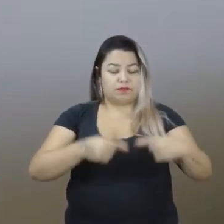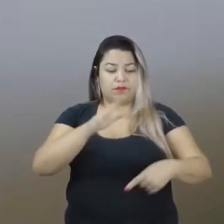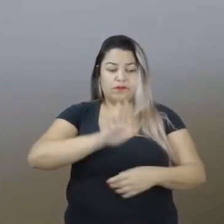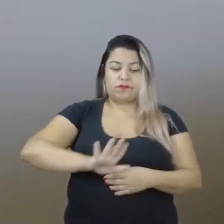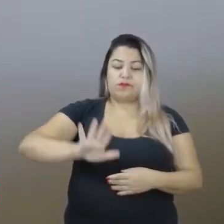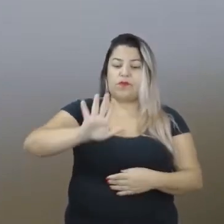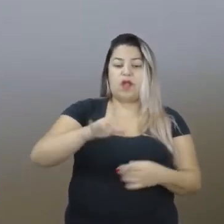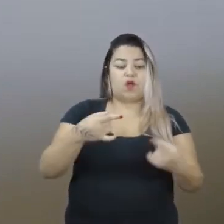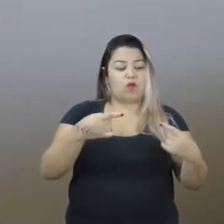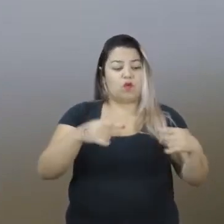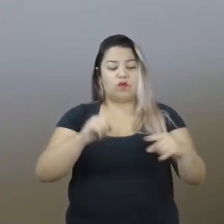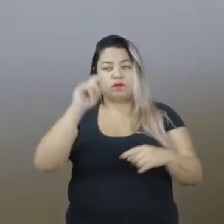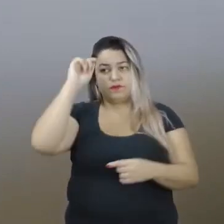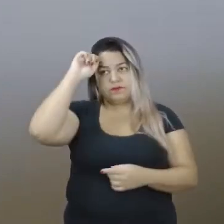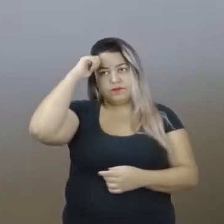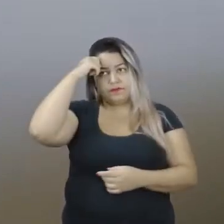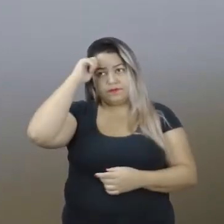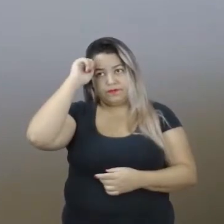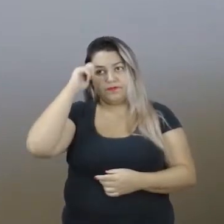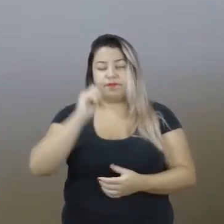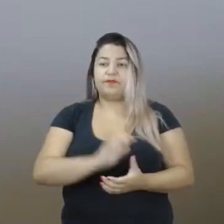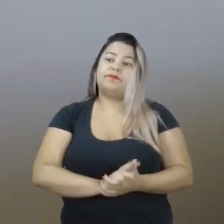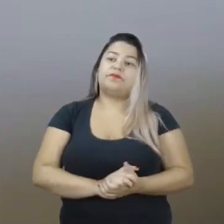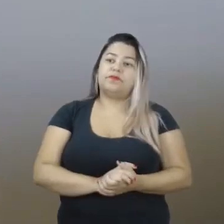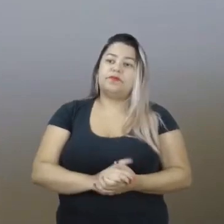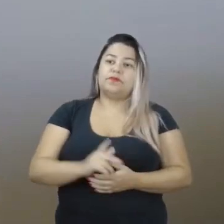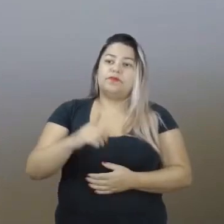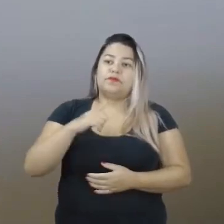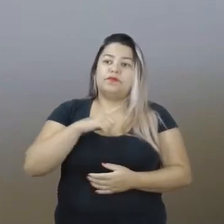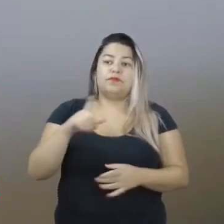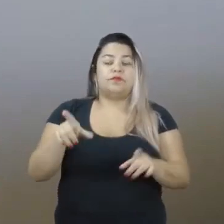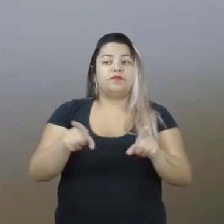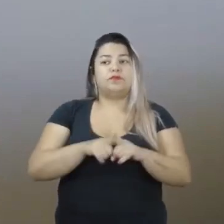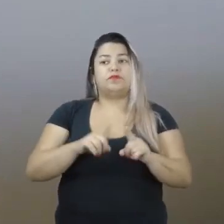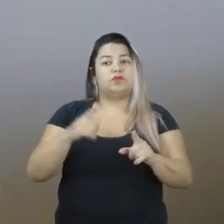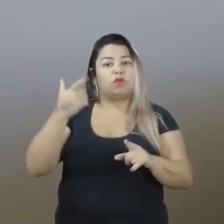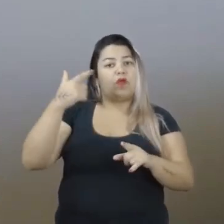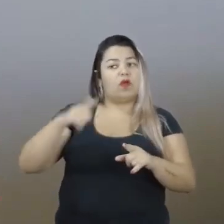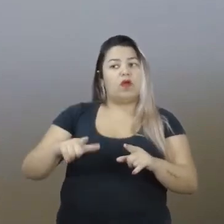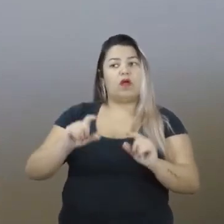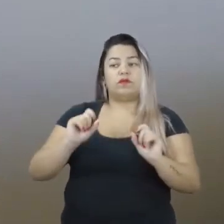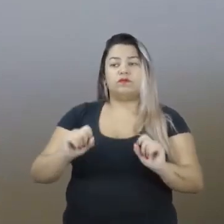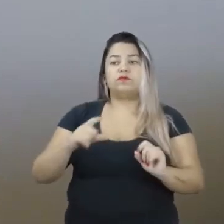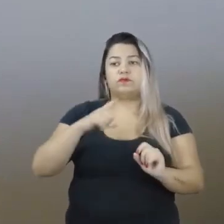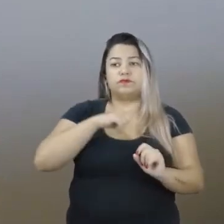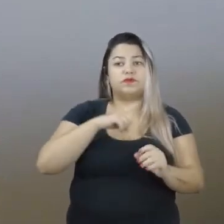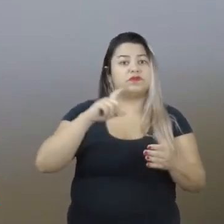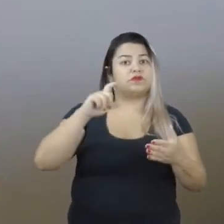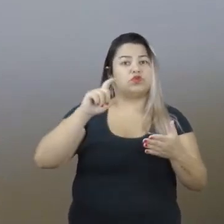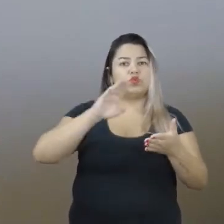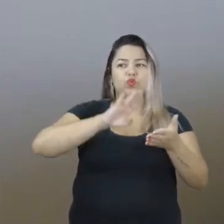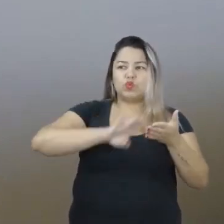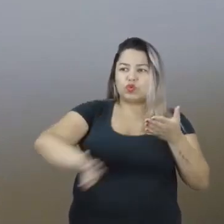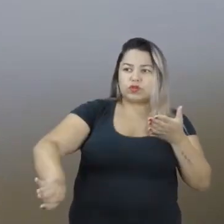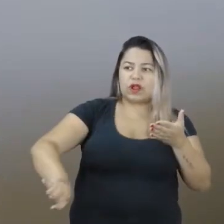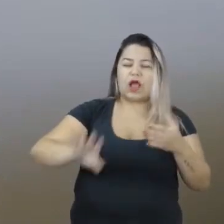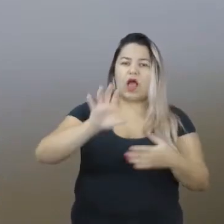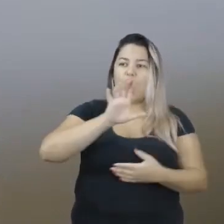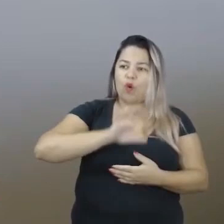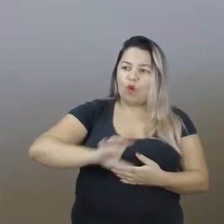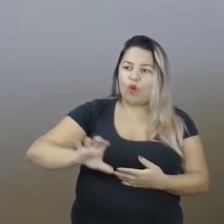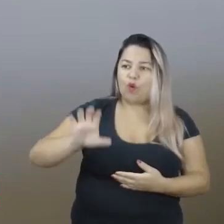contra o racismo. Eu, a Benedita, Martim da Vila e tantos outros tinham sido riscados do mapa. O